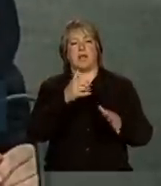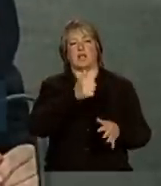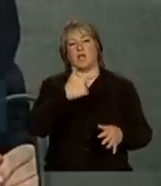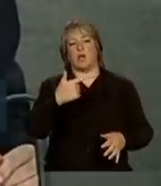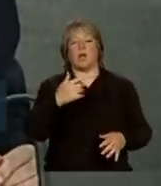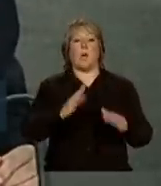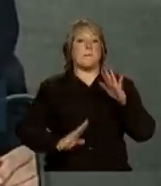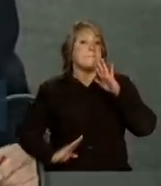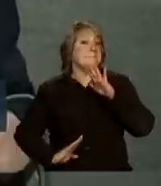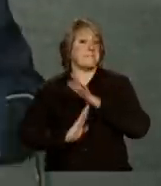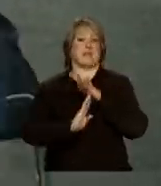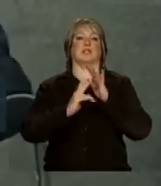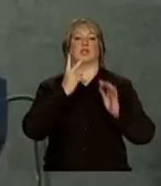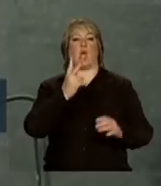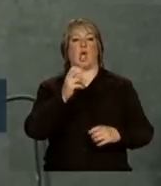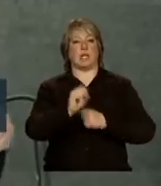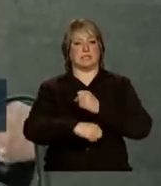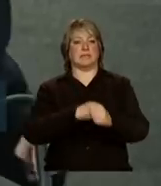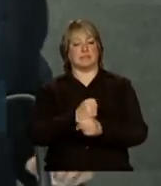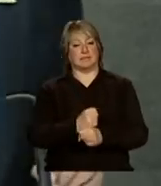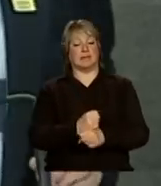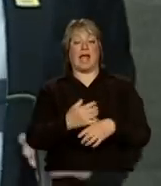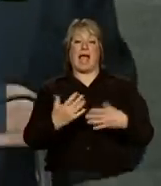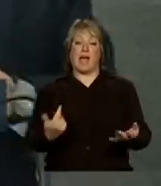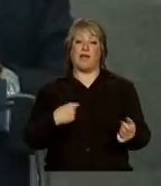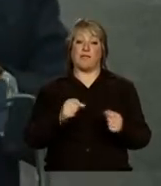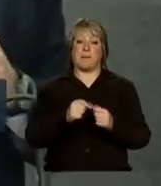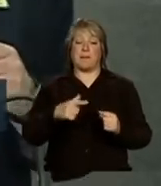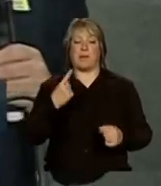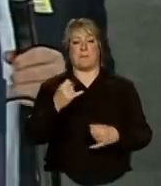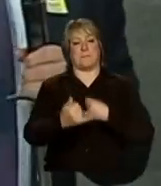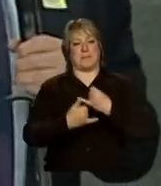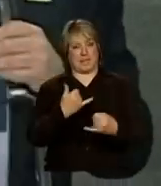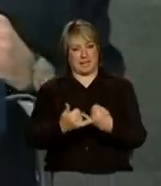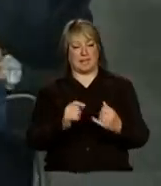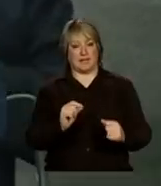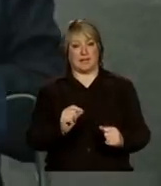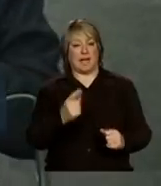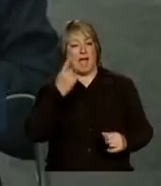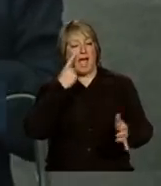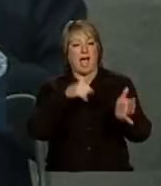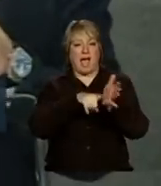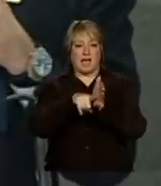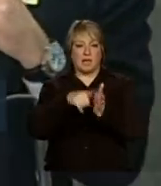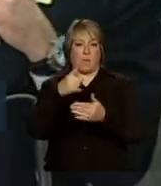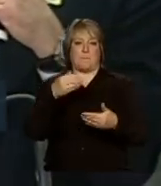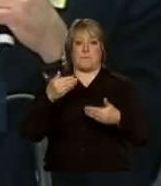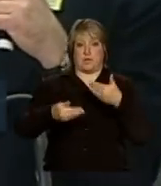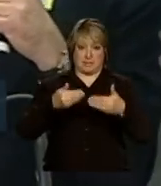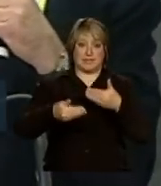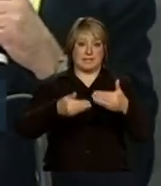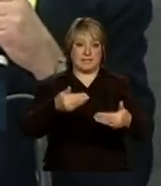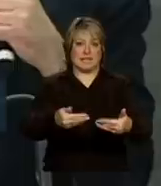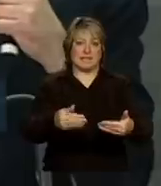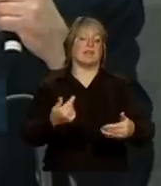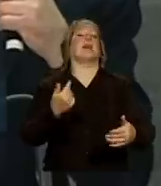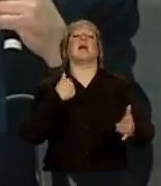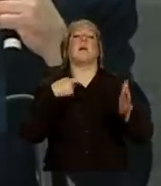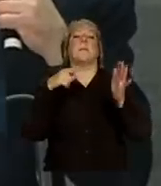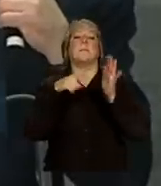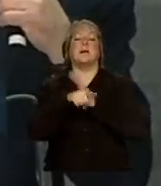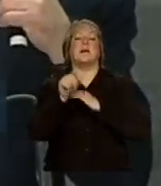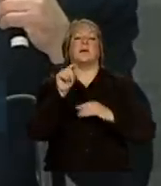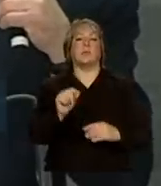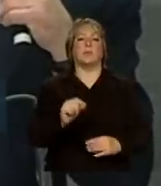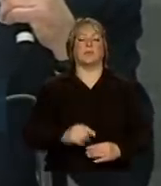2 anos aí eu faço mais uma brincadeira analisando um processo tá eu pergunto